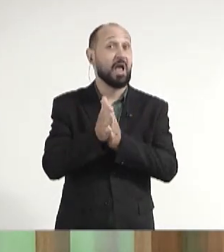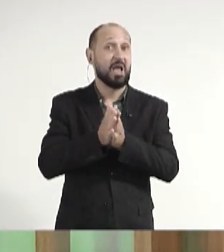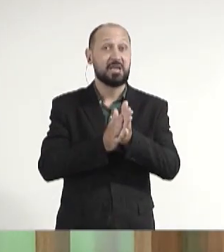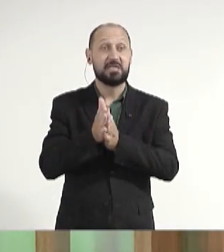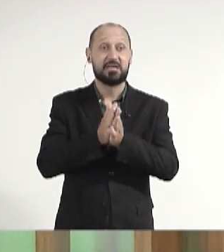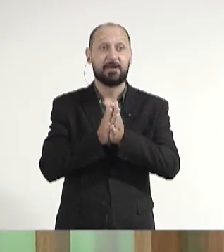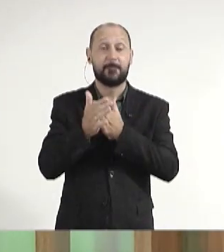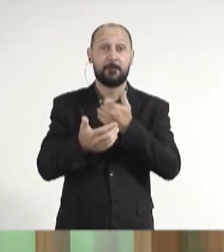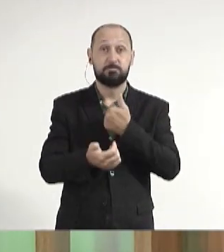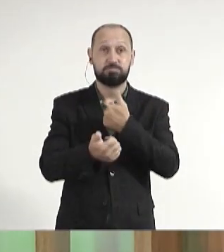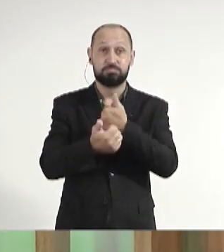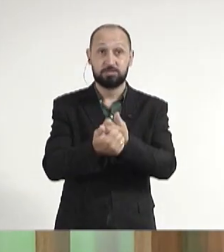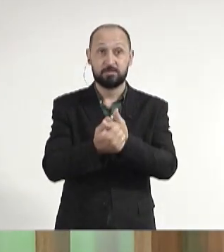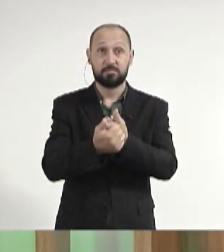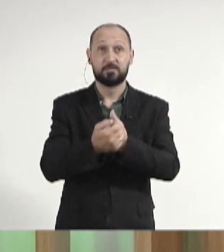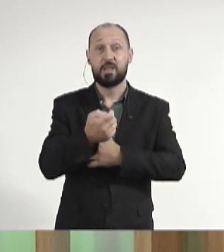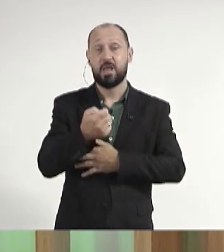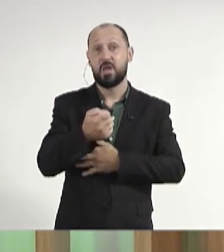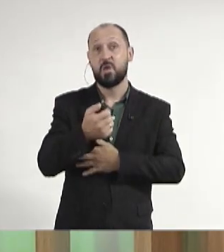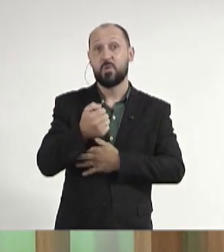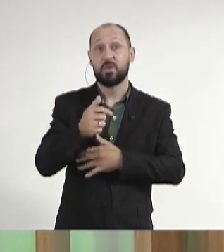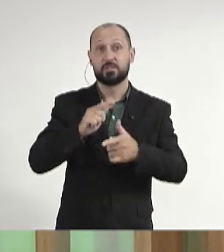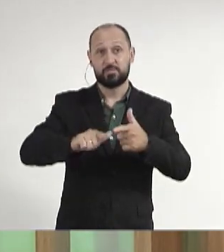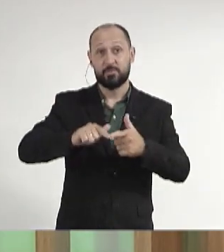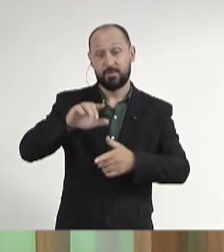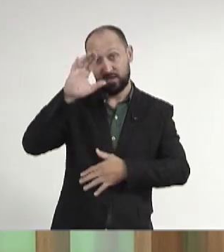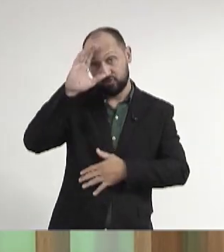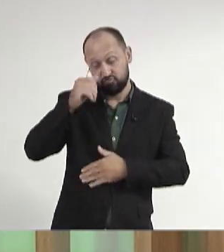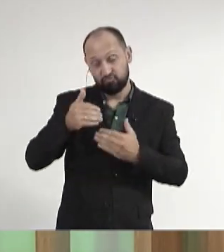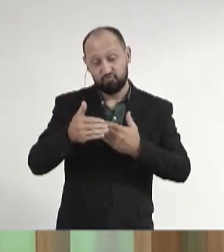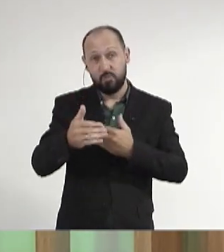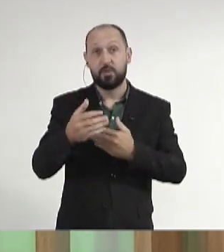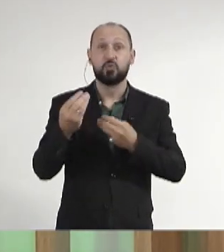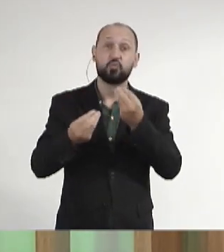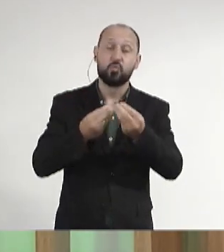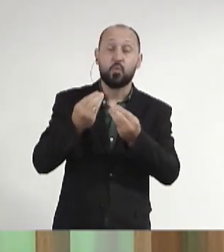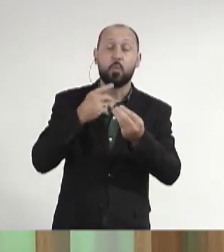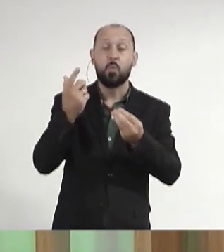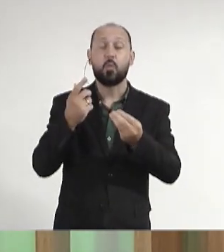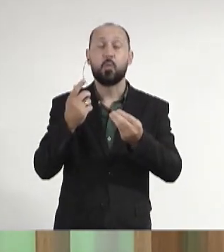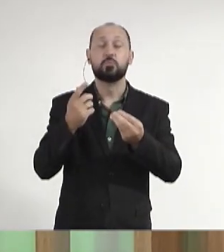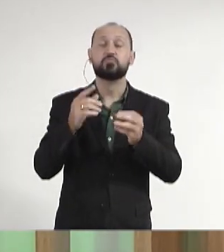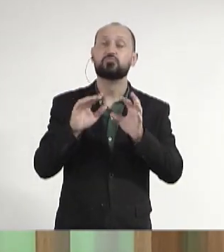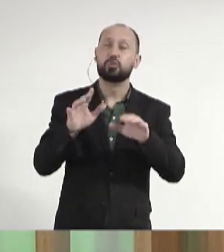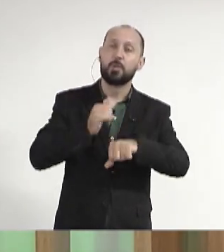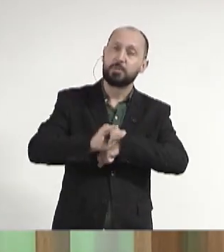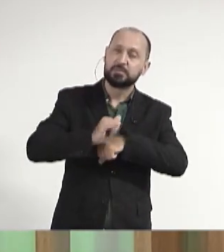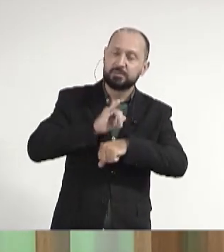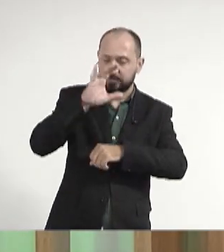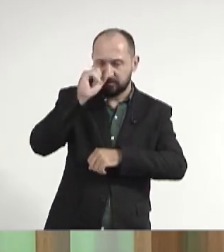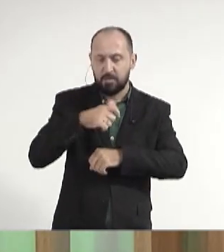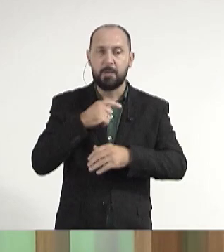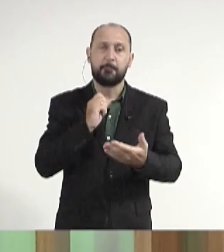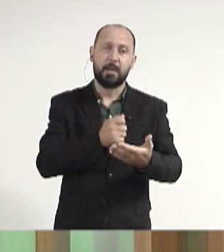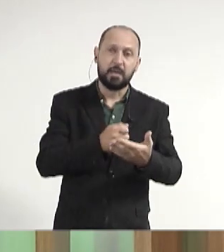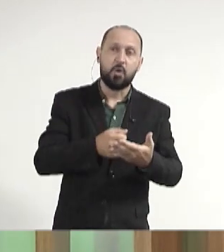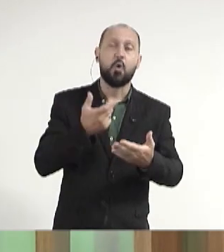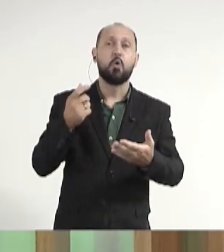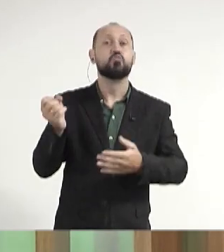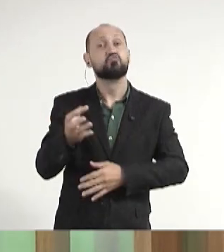expectativas mais próximas da possível solução desse problema, ou de um caminho, né? Ou a repactuação, ou a